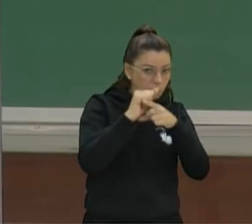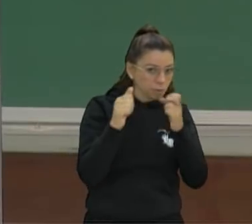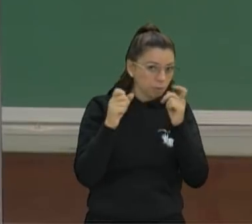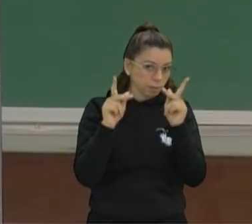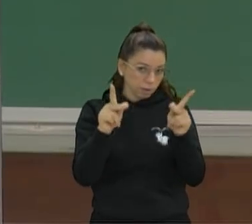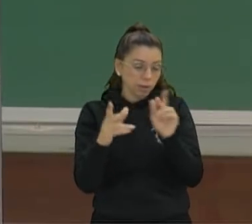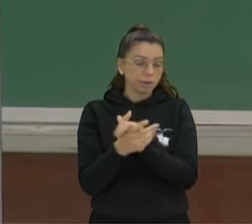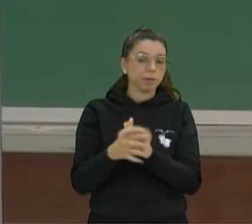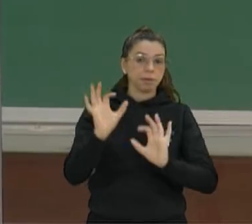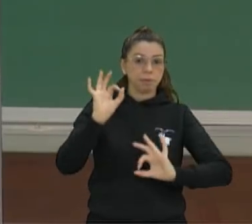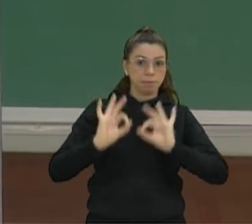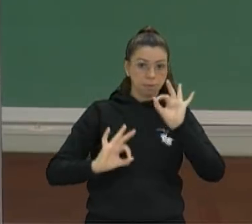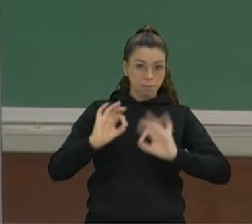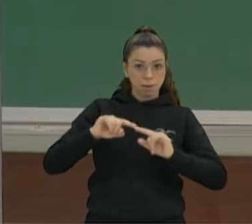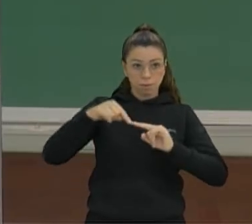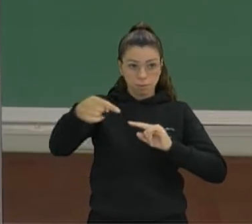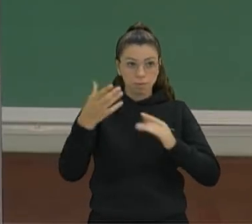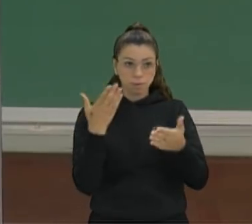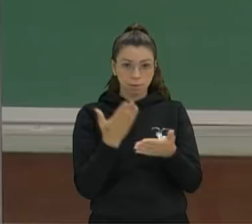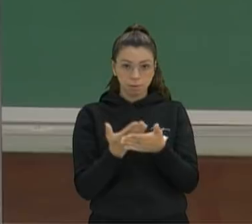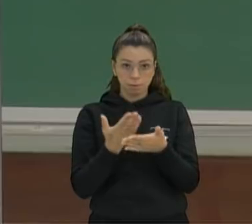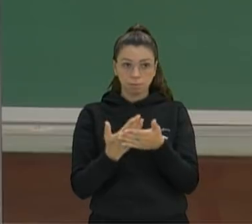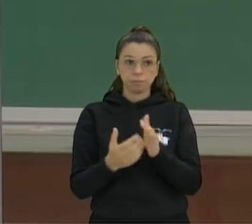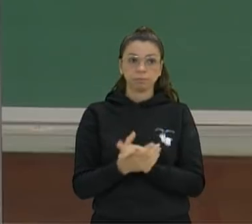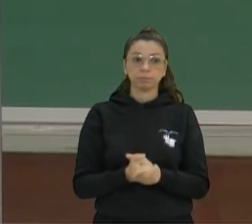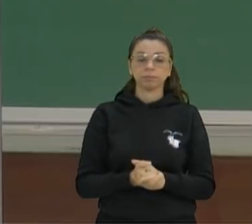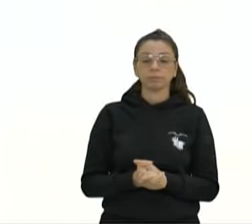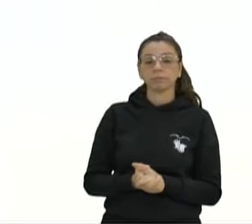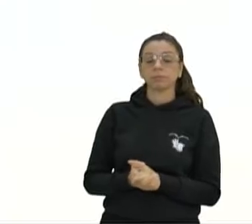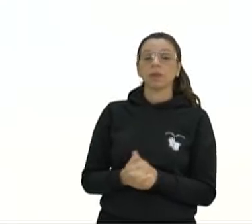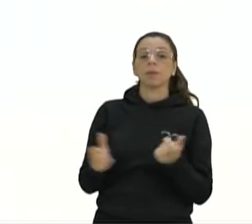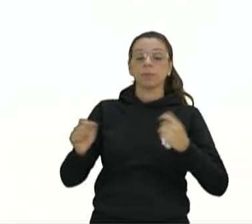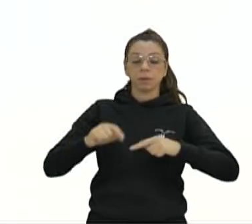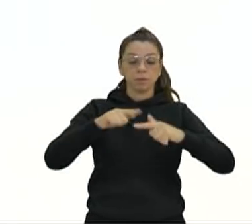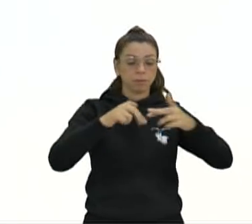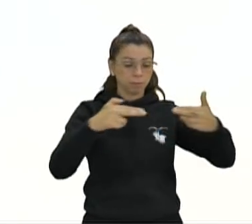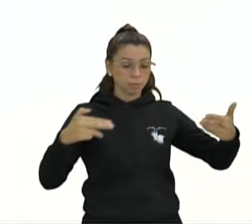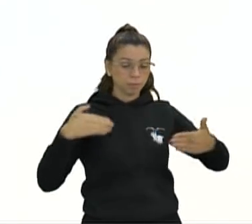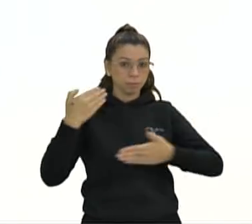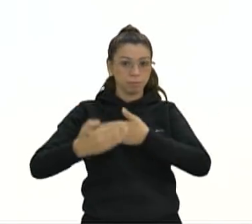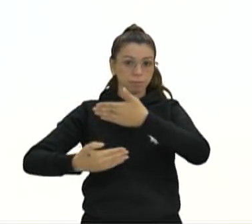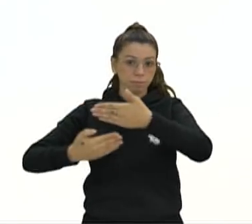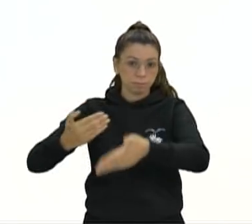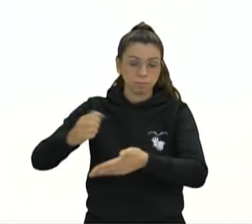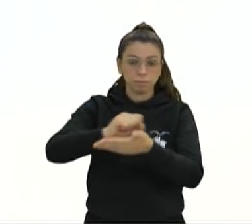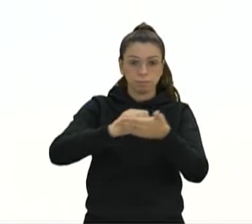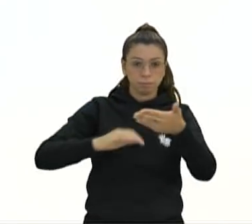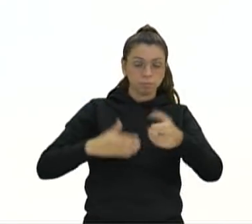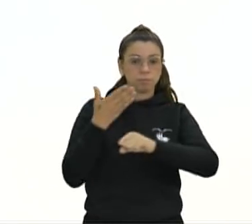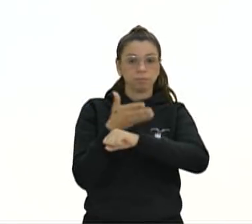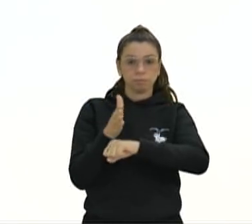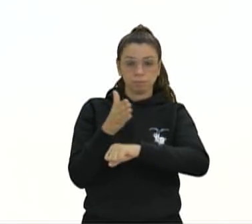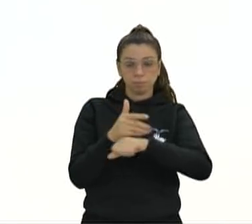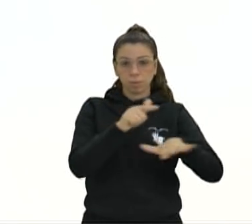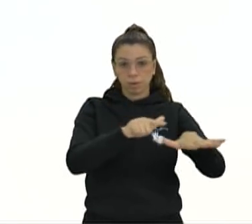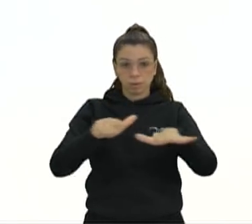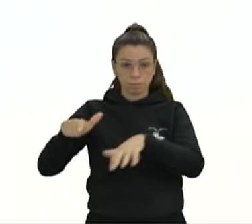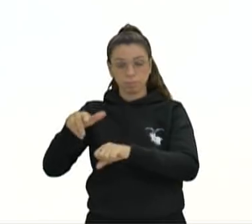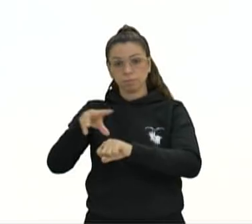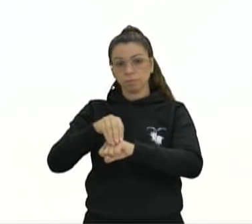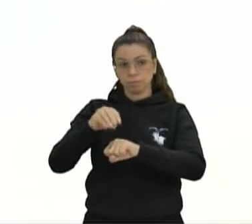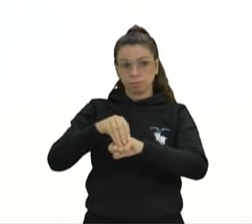Esteja preparado para isso na próxima aula. Tenha em mãos os materiais para desenvolvermos a prática da nossa Semana do